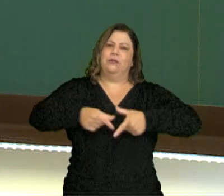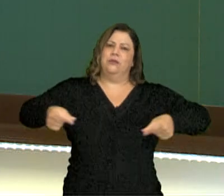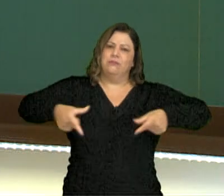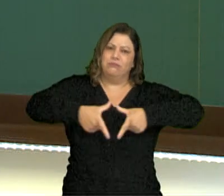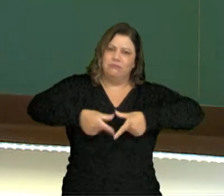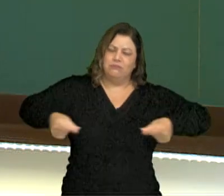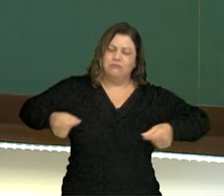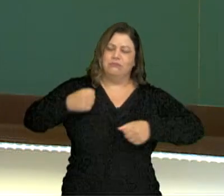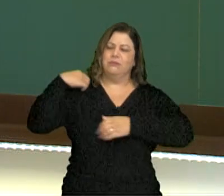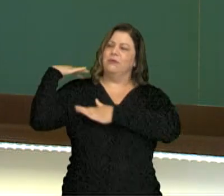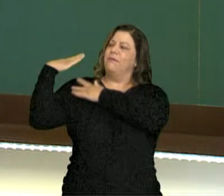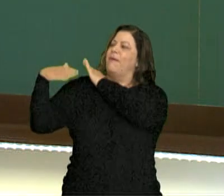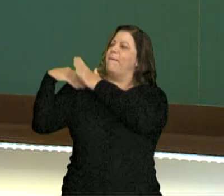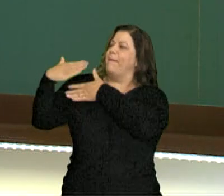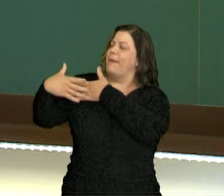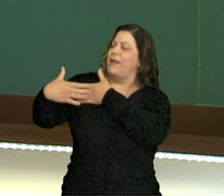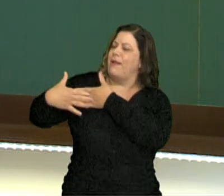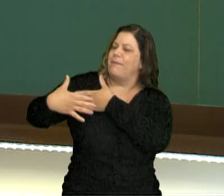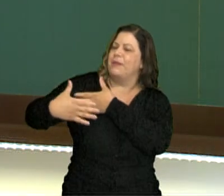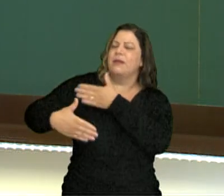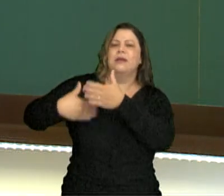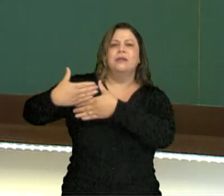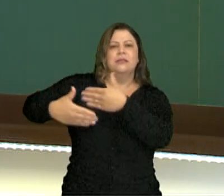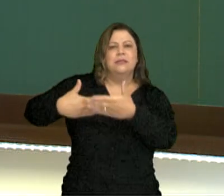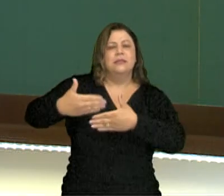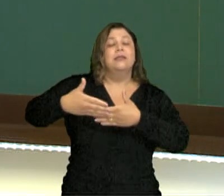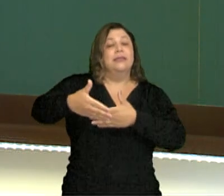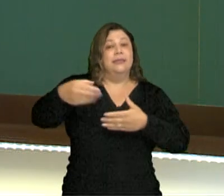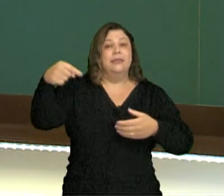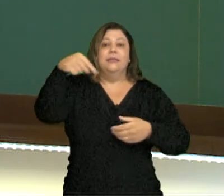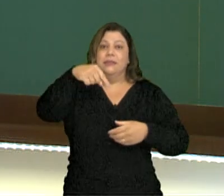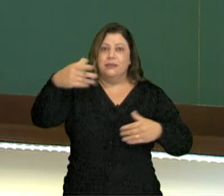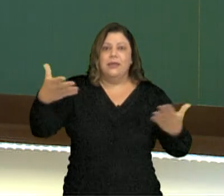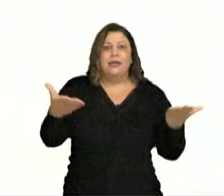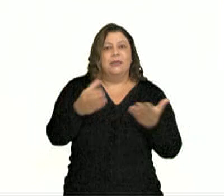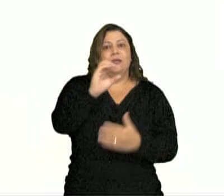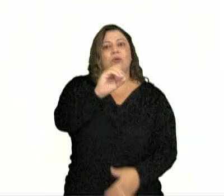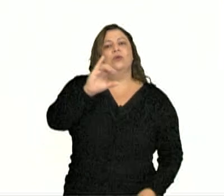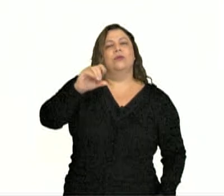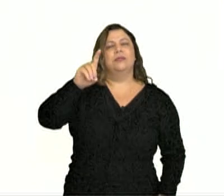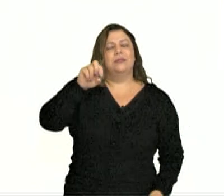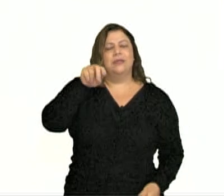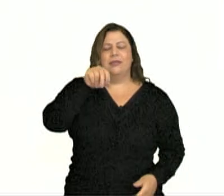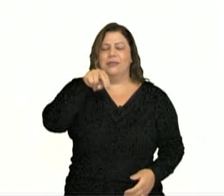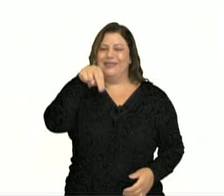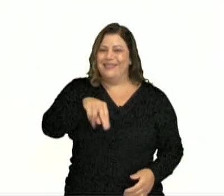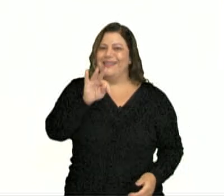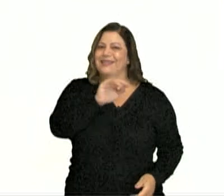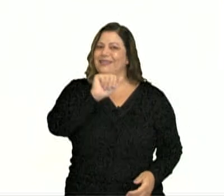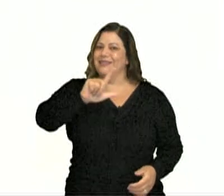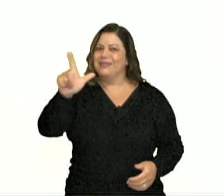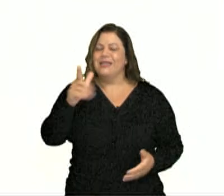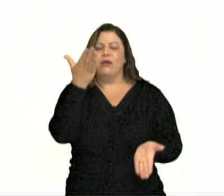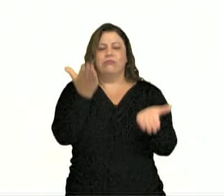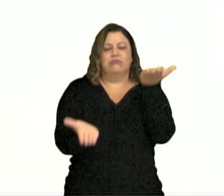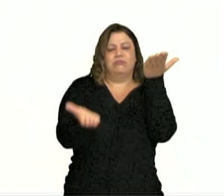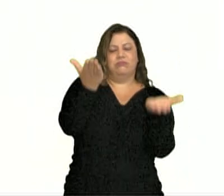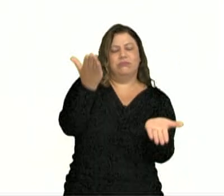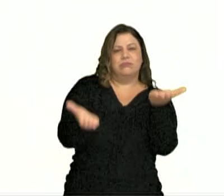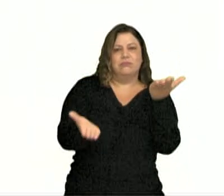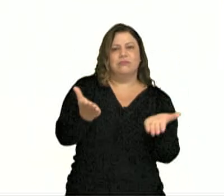dos anos, elas vieram para as nossas sociedades ocidentais. Elas são utilizadas na busca pelo equilíbrio corpo e